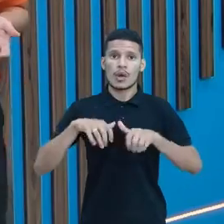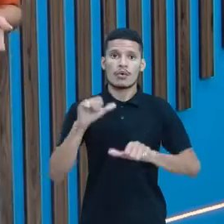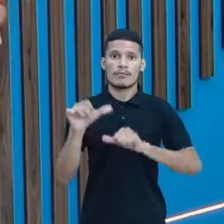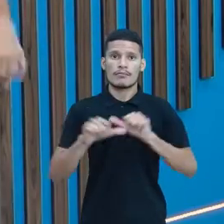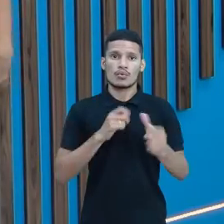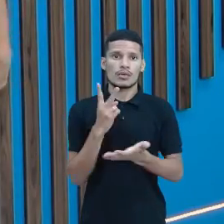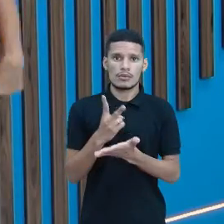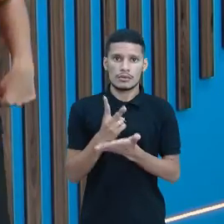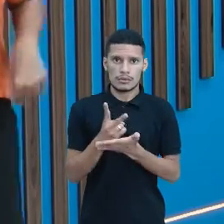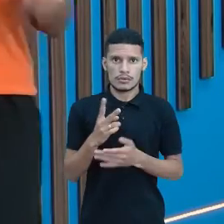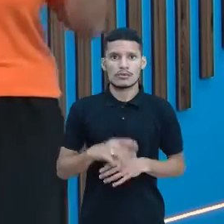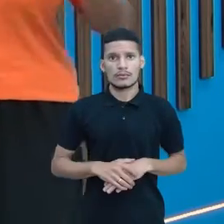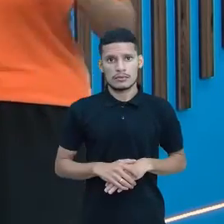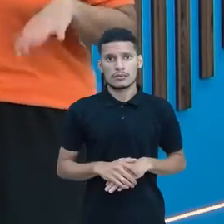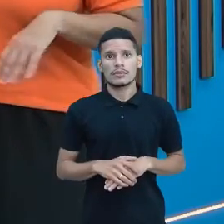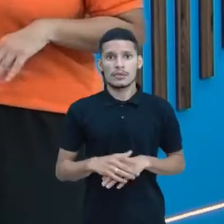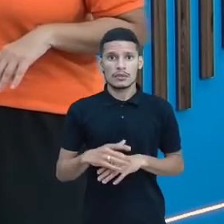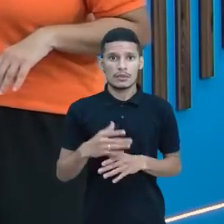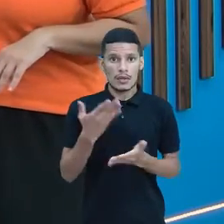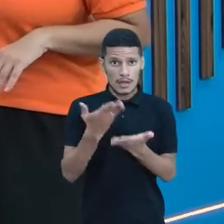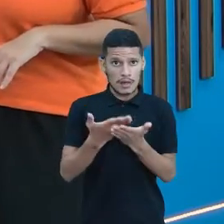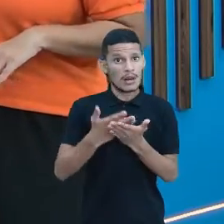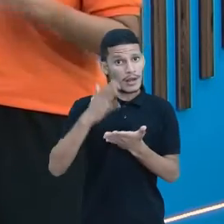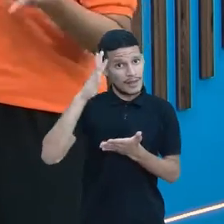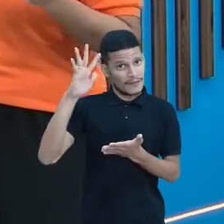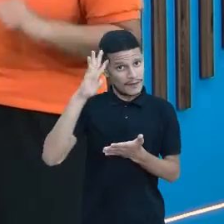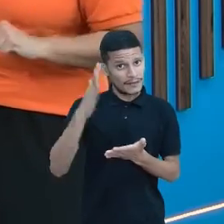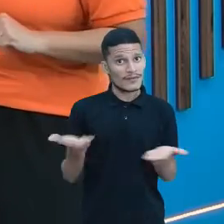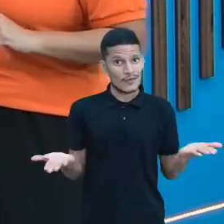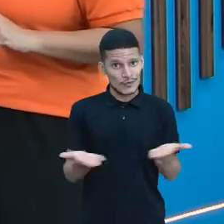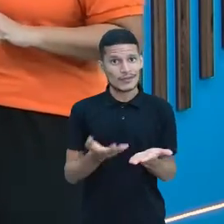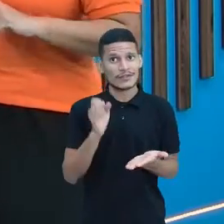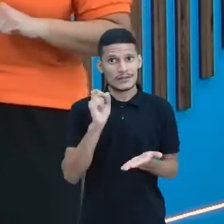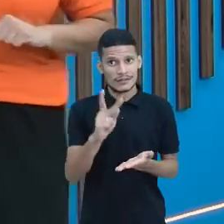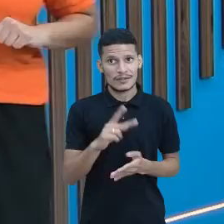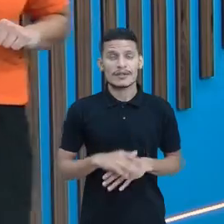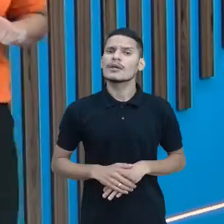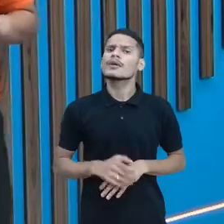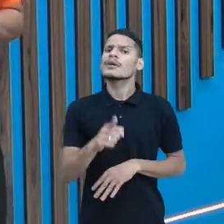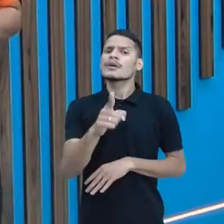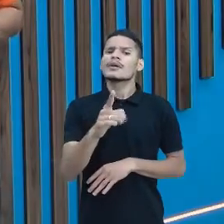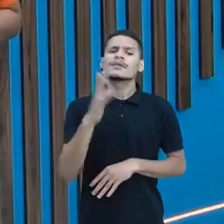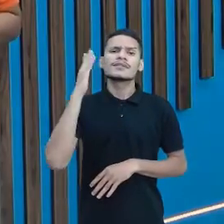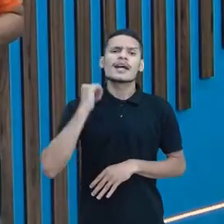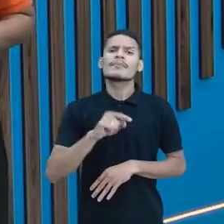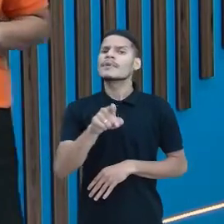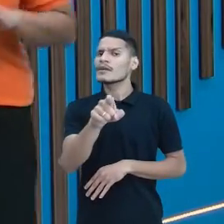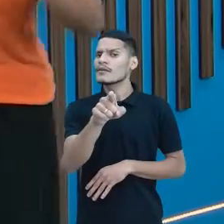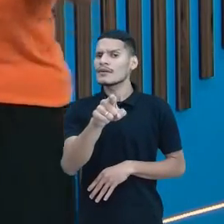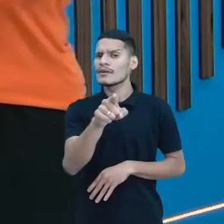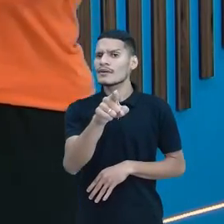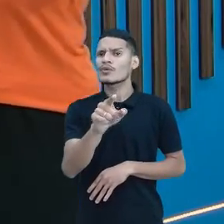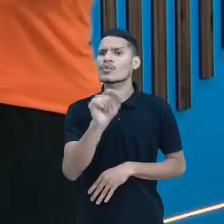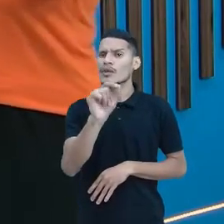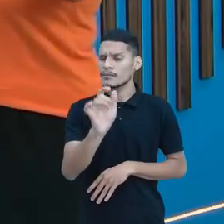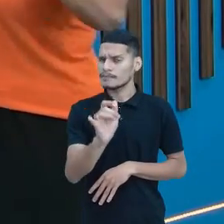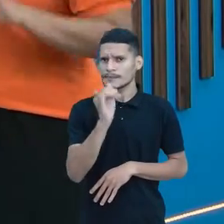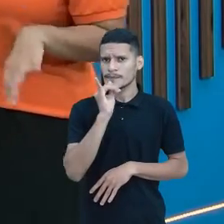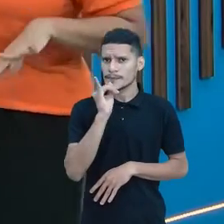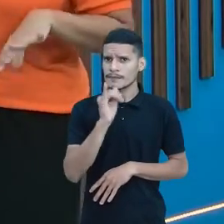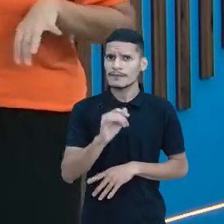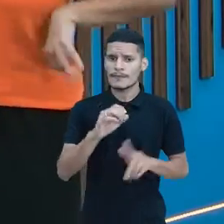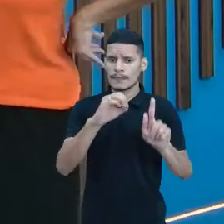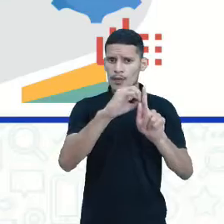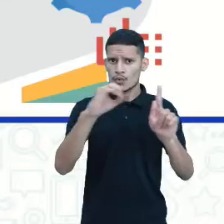constantemente. E aí tá uma aula bem, né, reflexiva, mas é isso. Uma curiosidade, você sabia, o